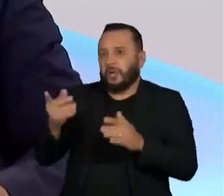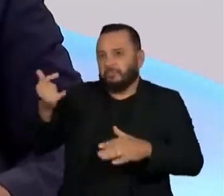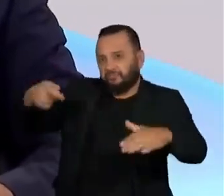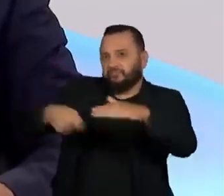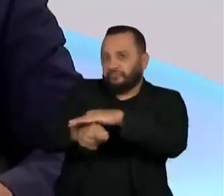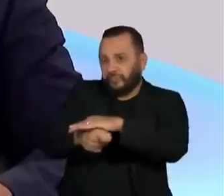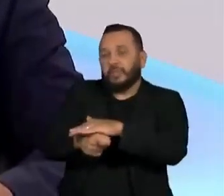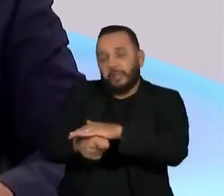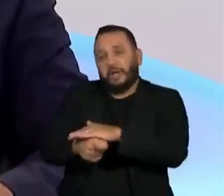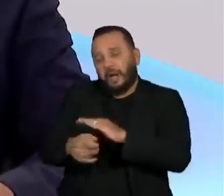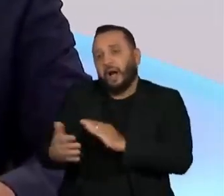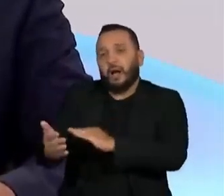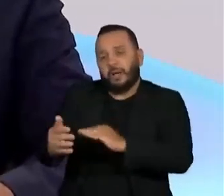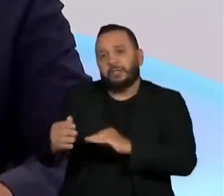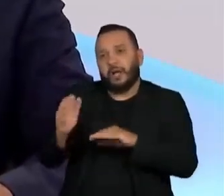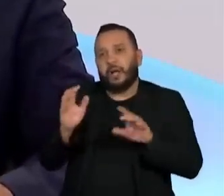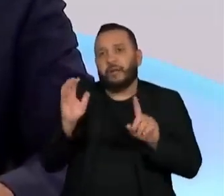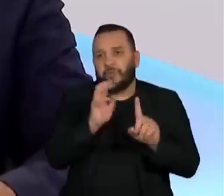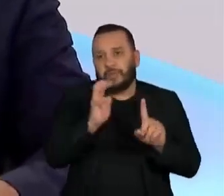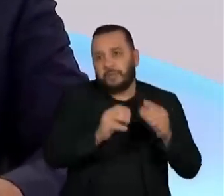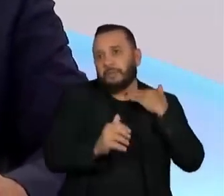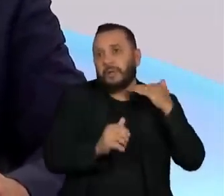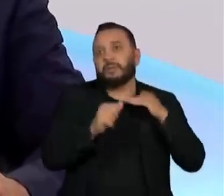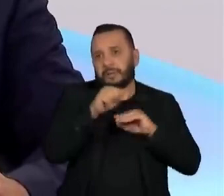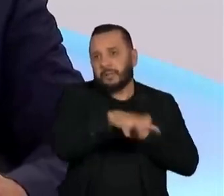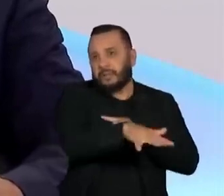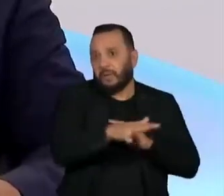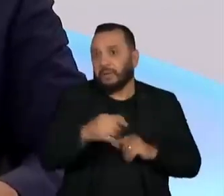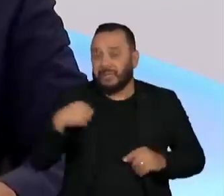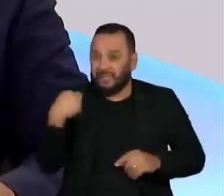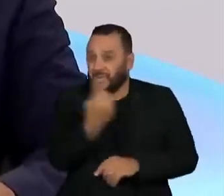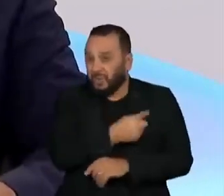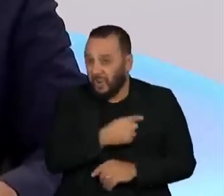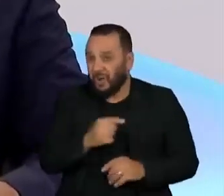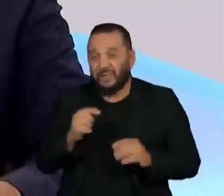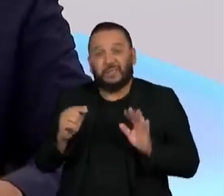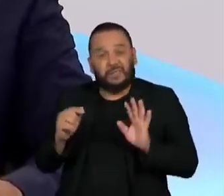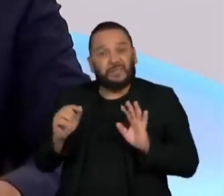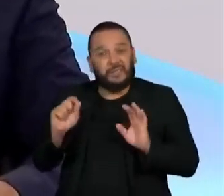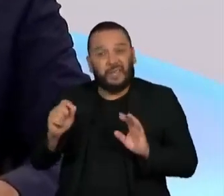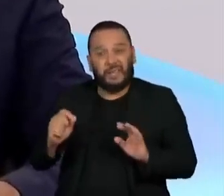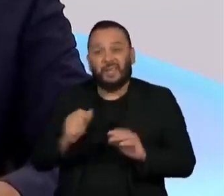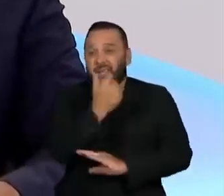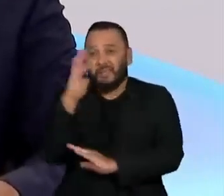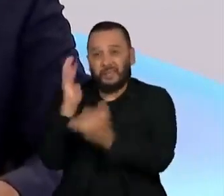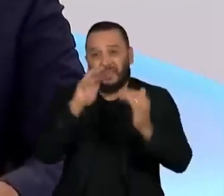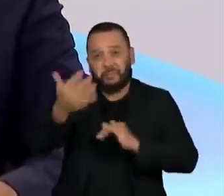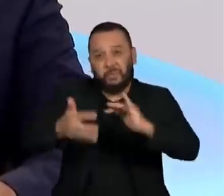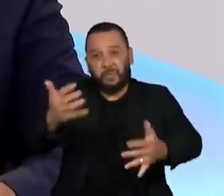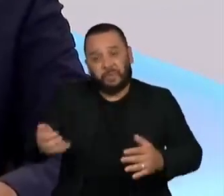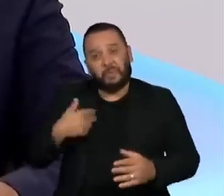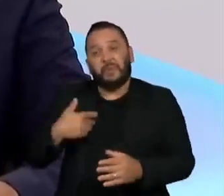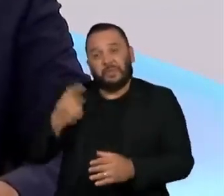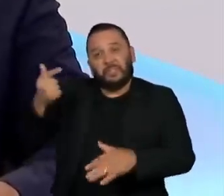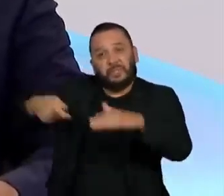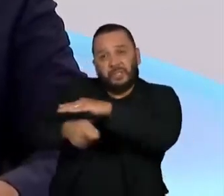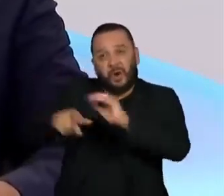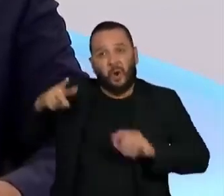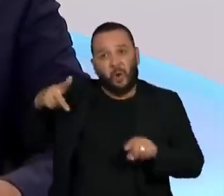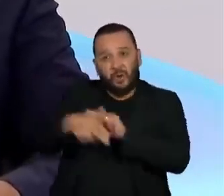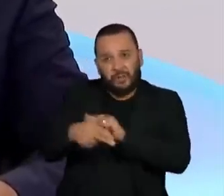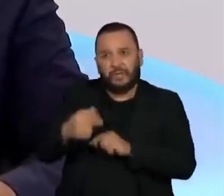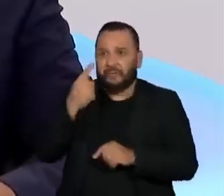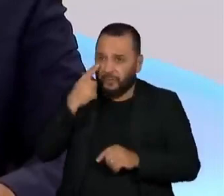recurso no país influencia o banco central É alertei eu falei olha se a gente não tiver uma mensagem boa no meio ambiente vai começar a impactar a entrada de recursos de fato